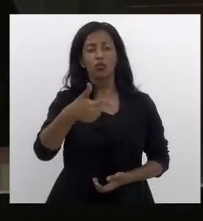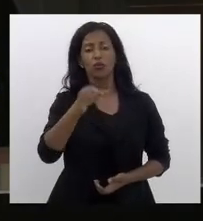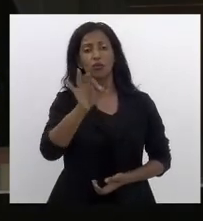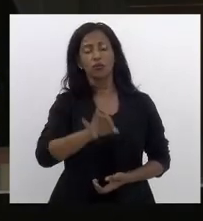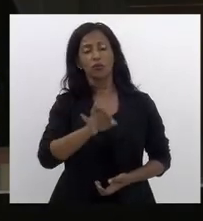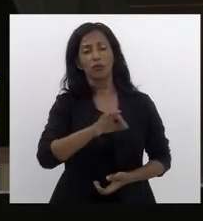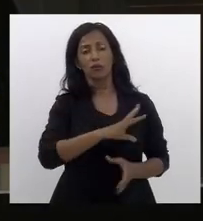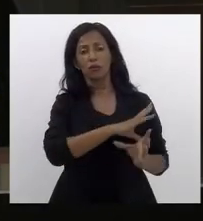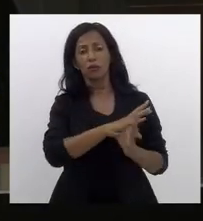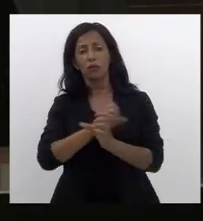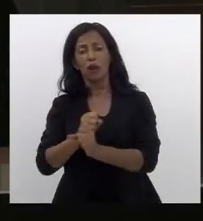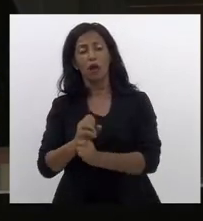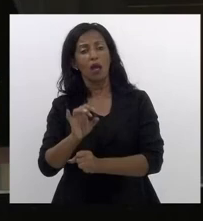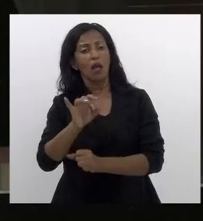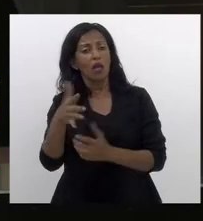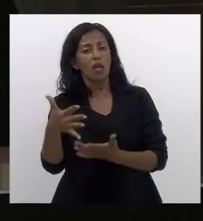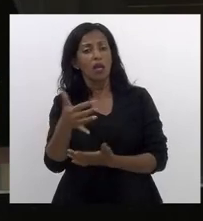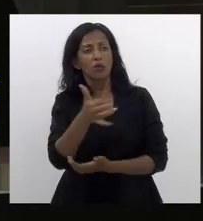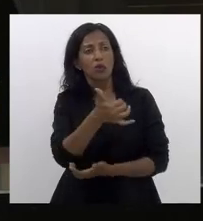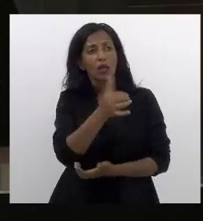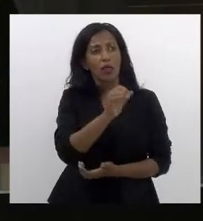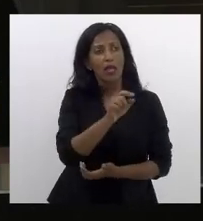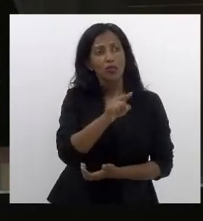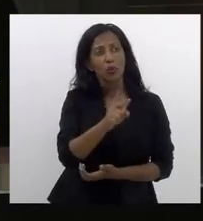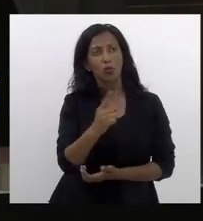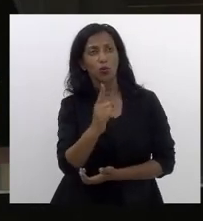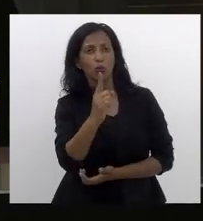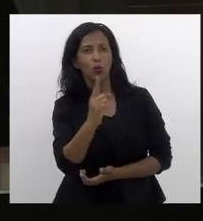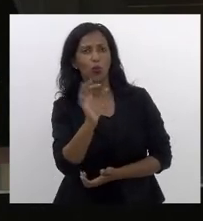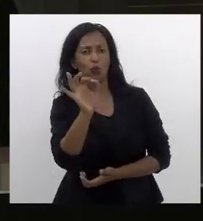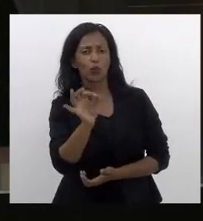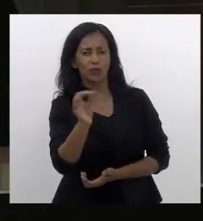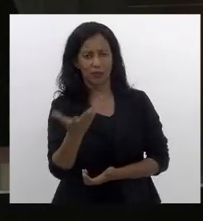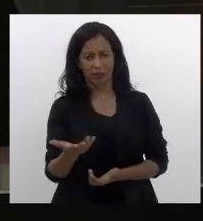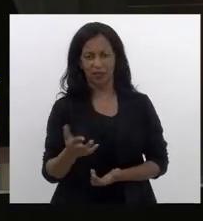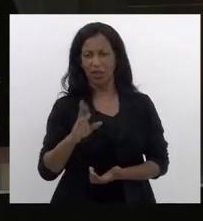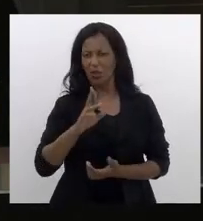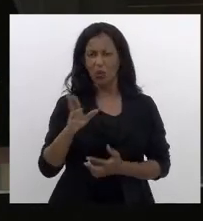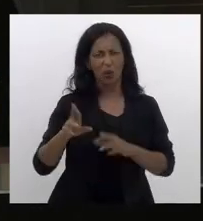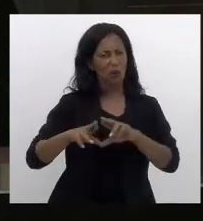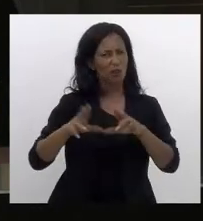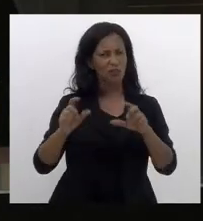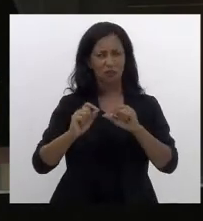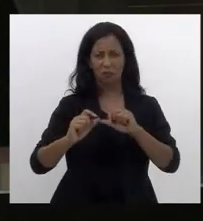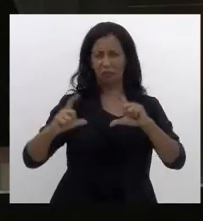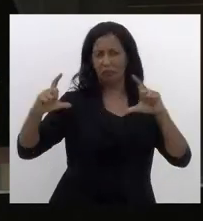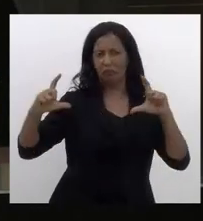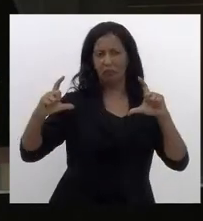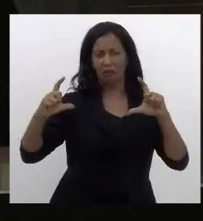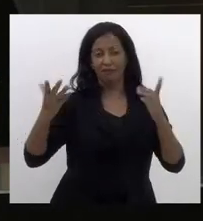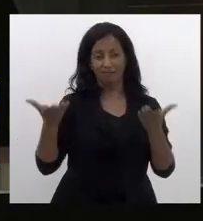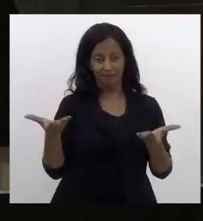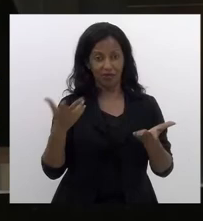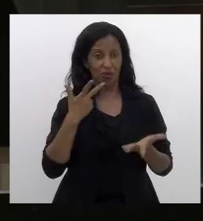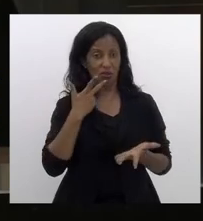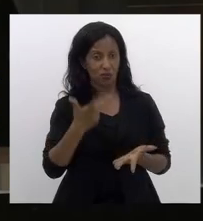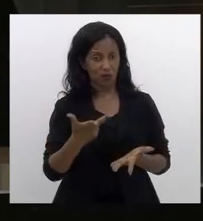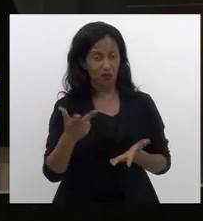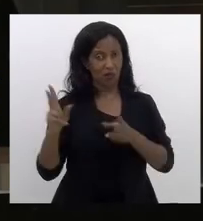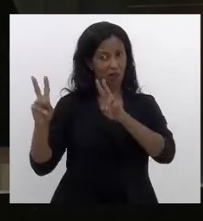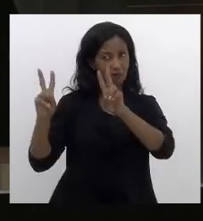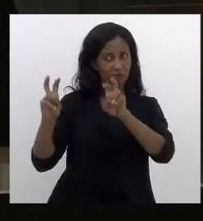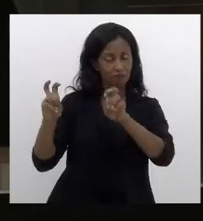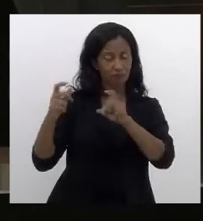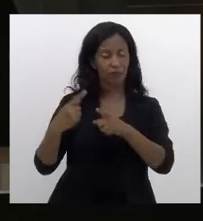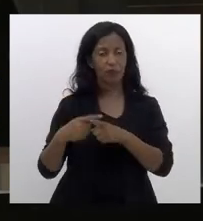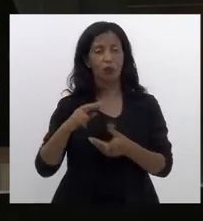12% e não somente 10,1. Não é uma diferença tão grande. Então, resolvi comentar a matéria,